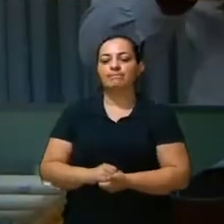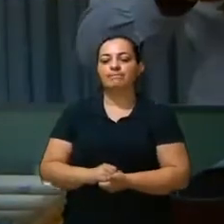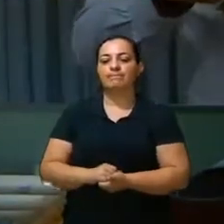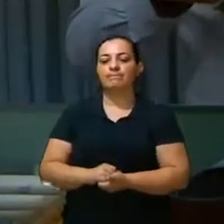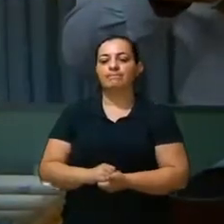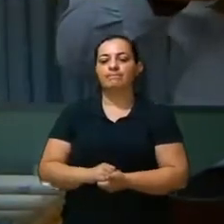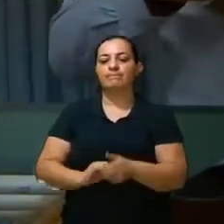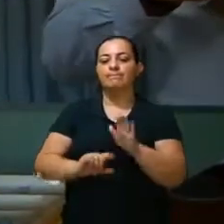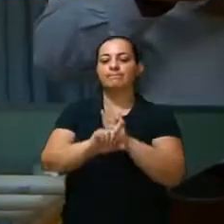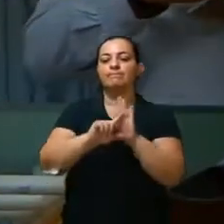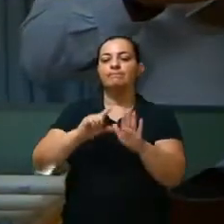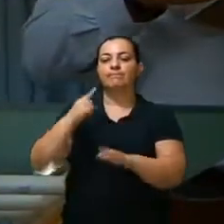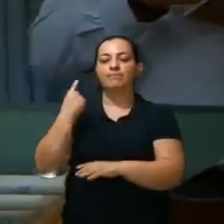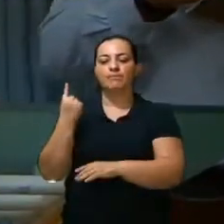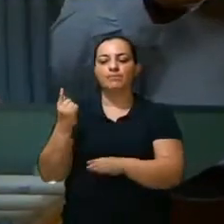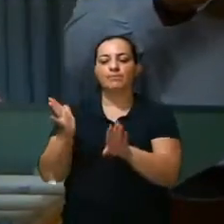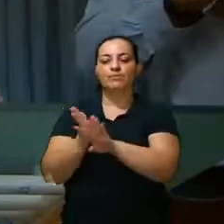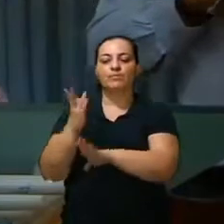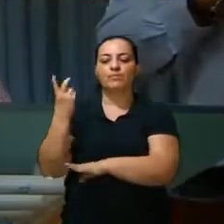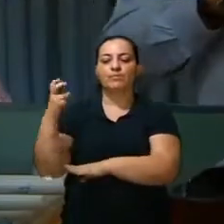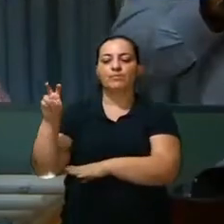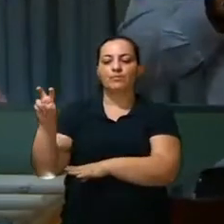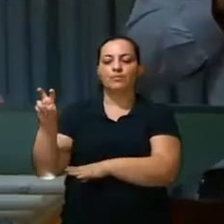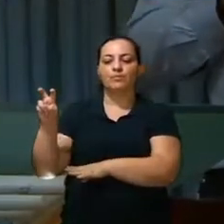PS1 ao 5